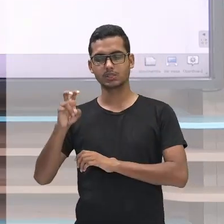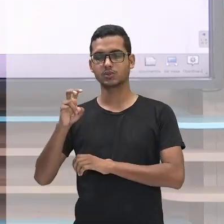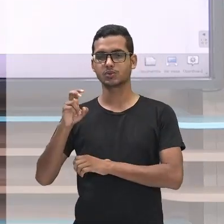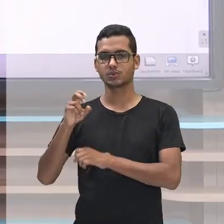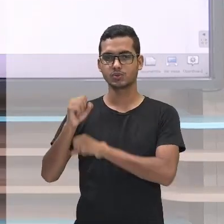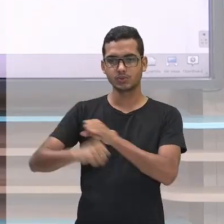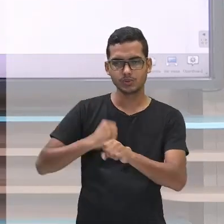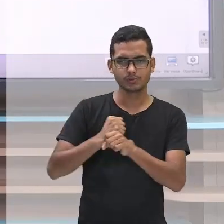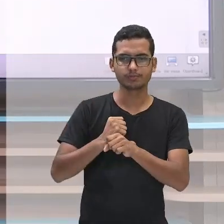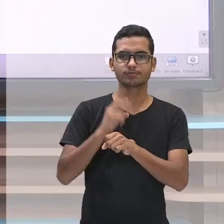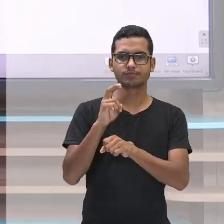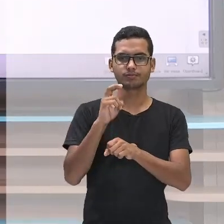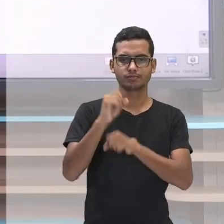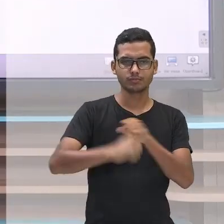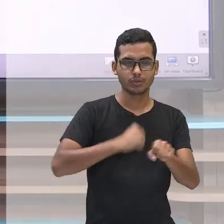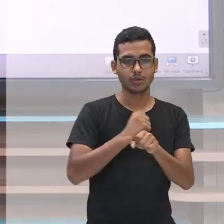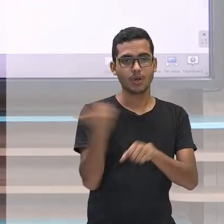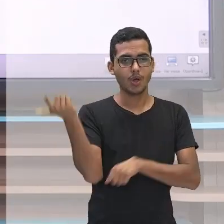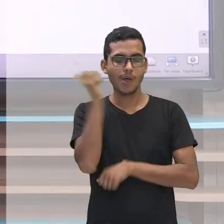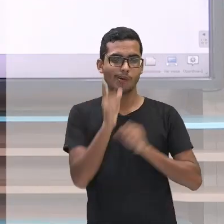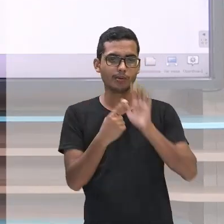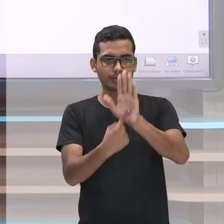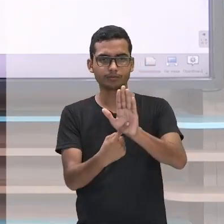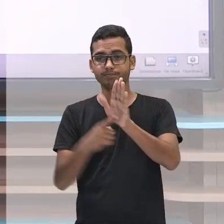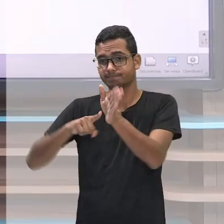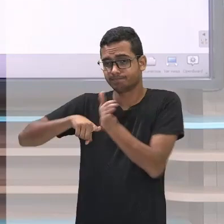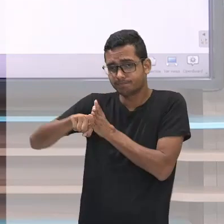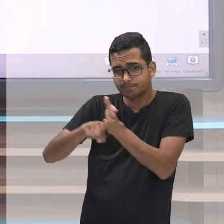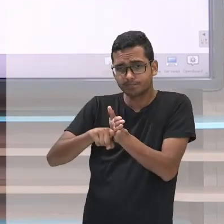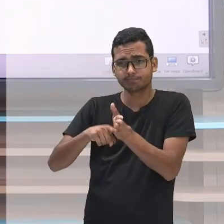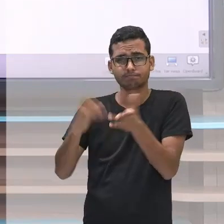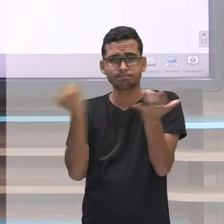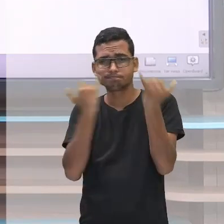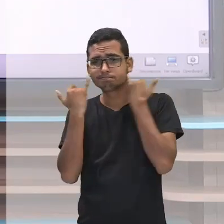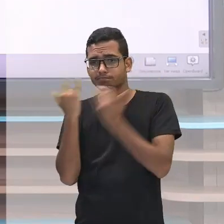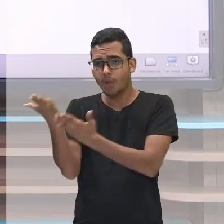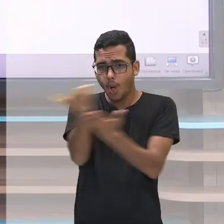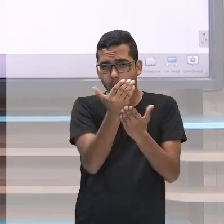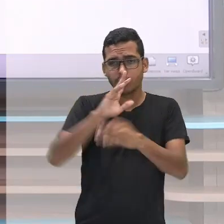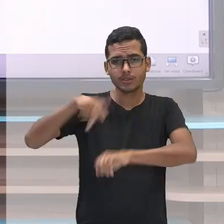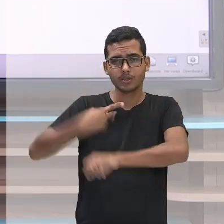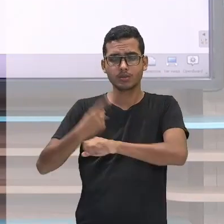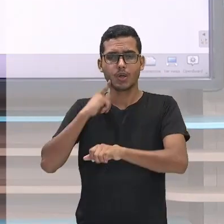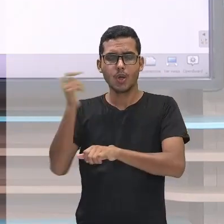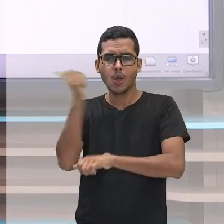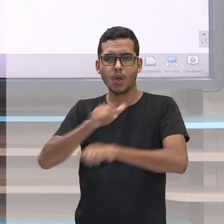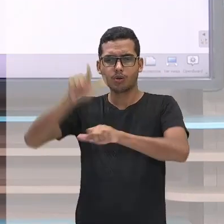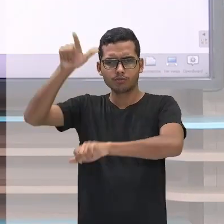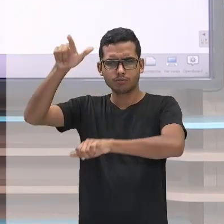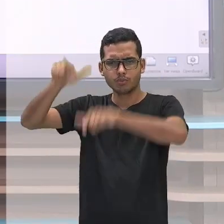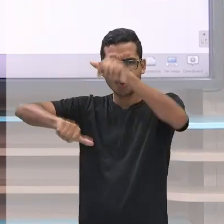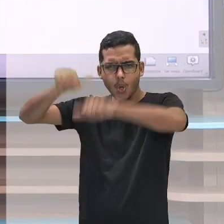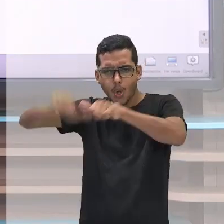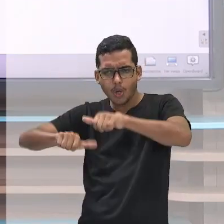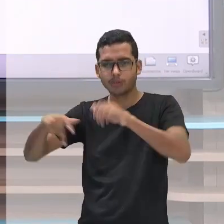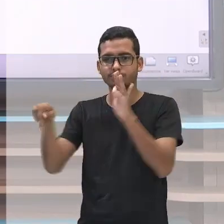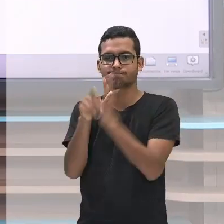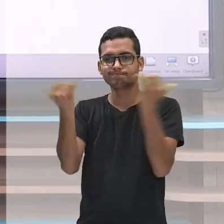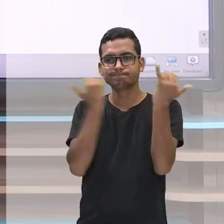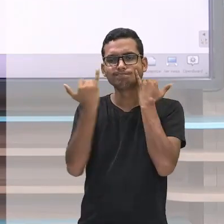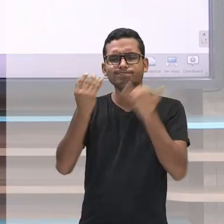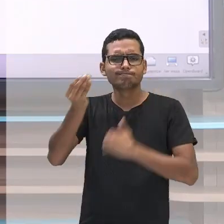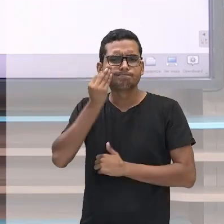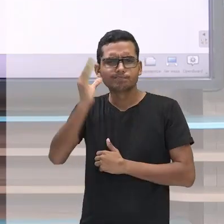ali, naquele momento, fazer a pesquisa e o levantamento de dados e analisar também os dados e tentar entender o que aconteceu,